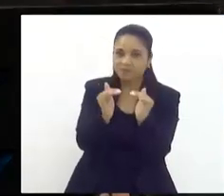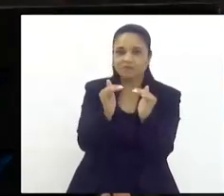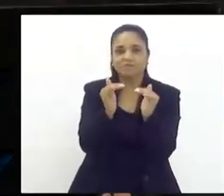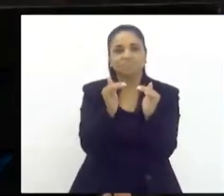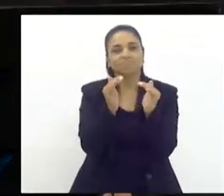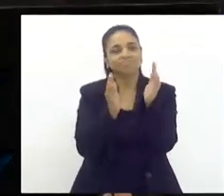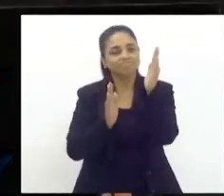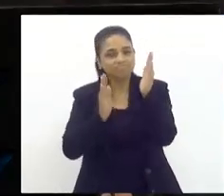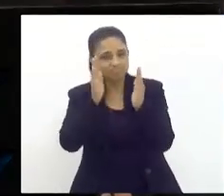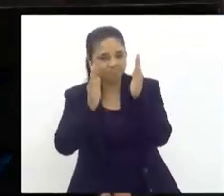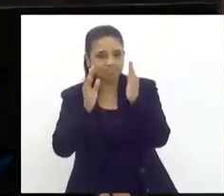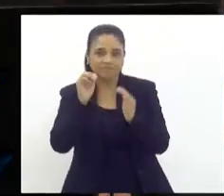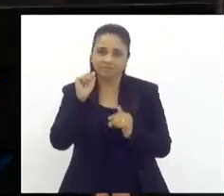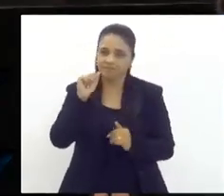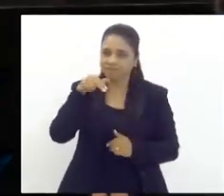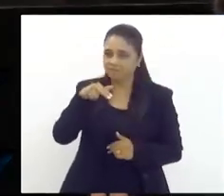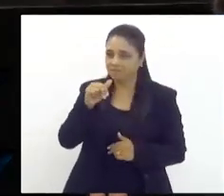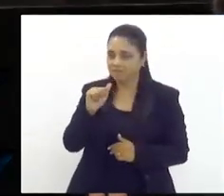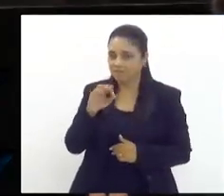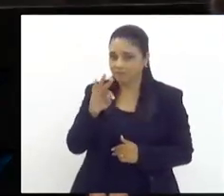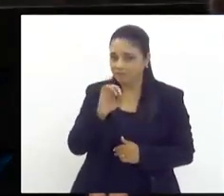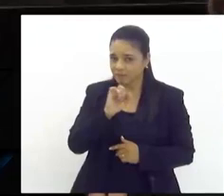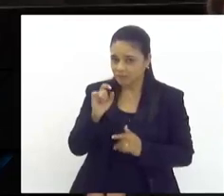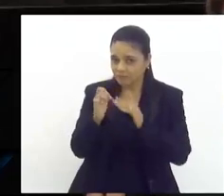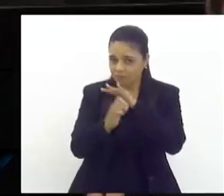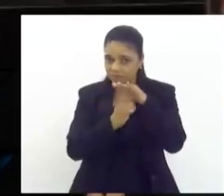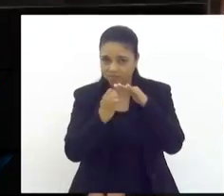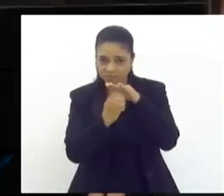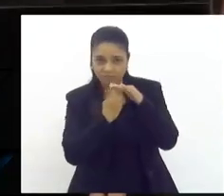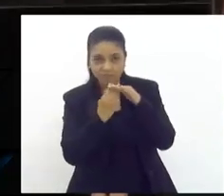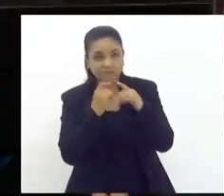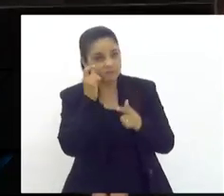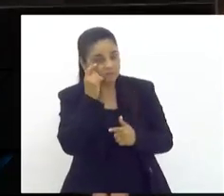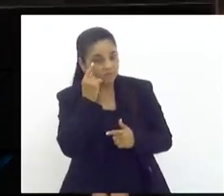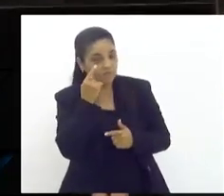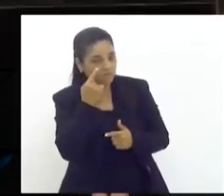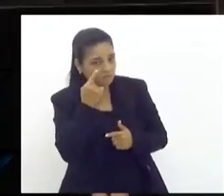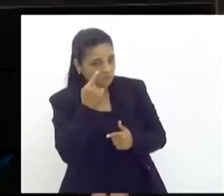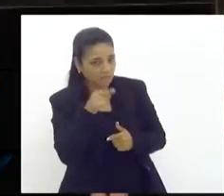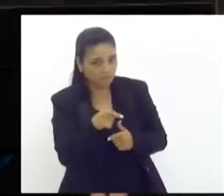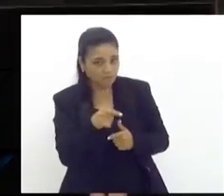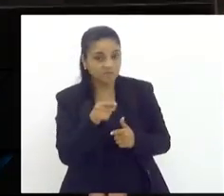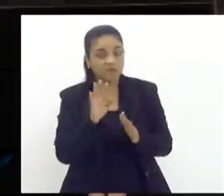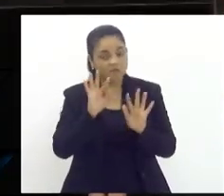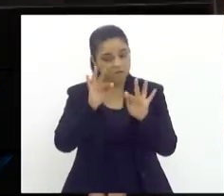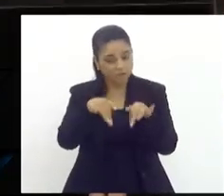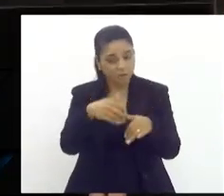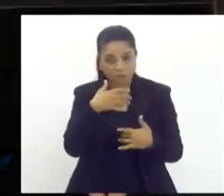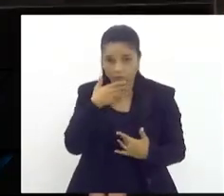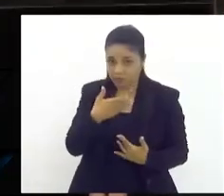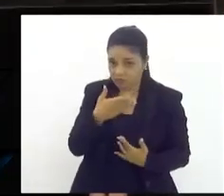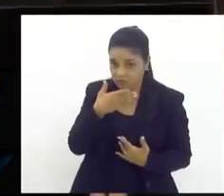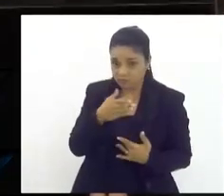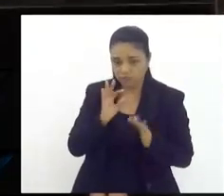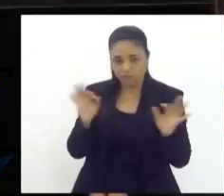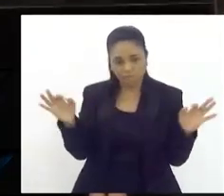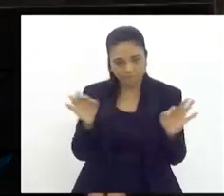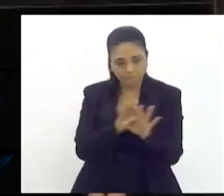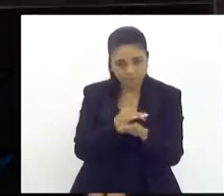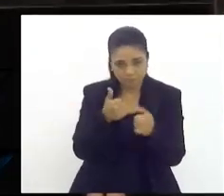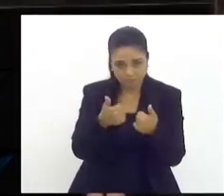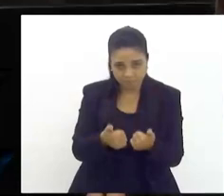esse prazo da Anatel mas estamos de olho né que final desse ano isso já esteja